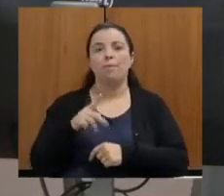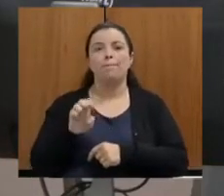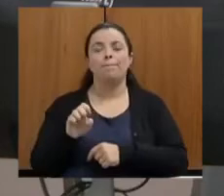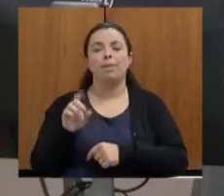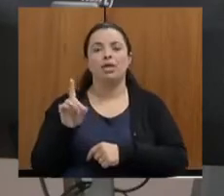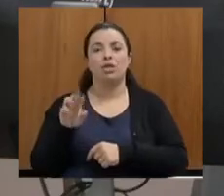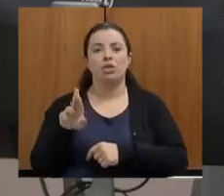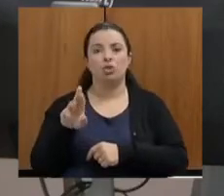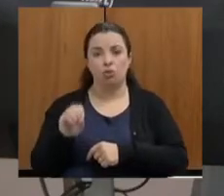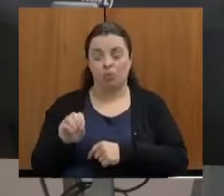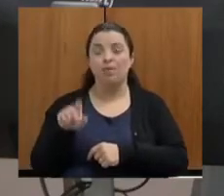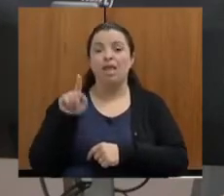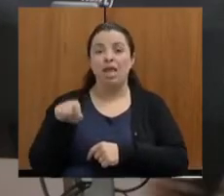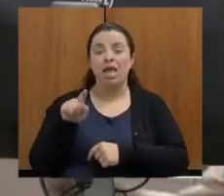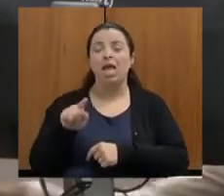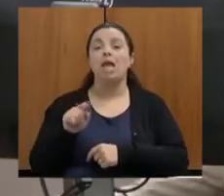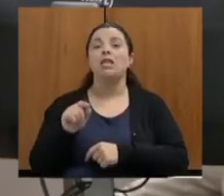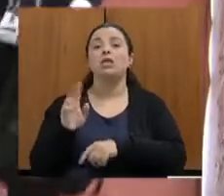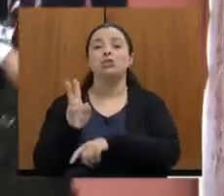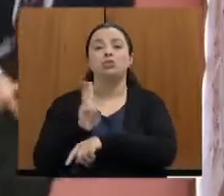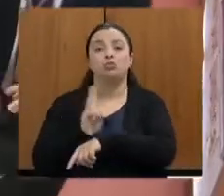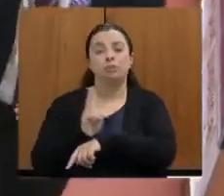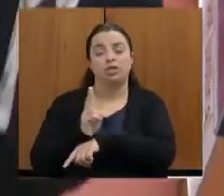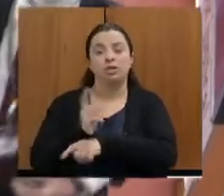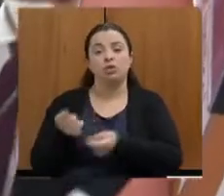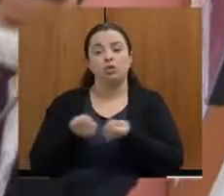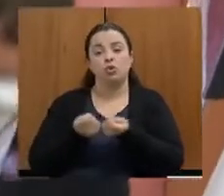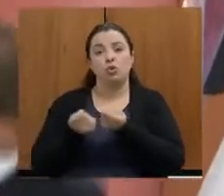superintendente de controle externo